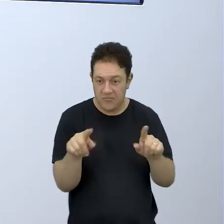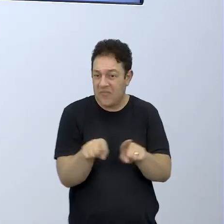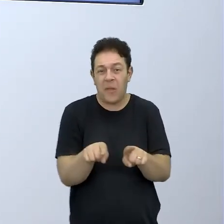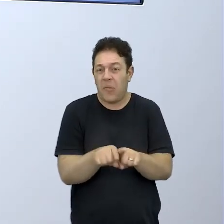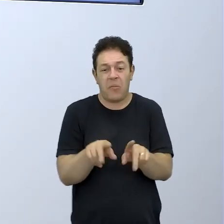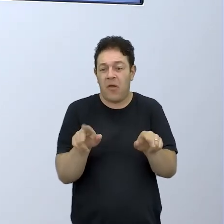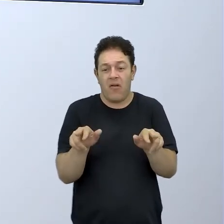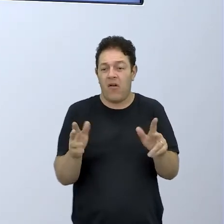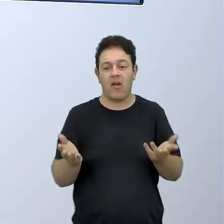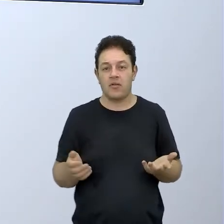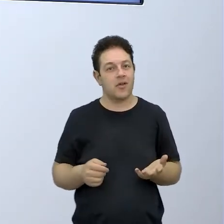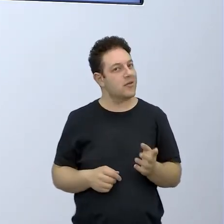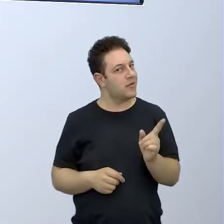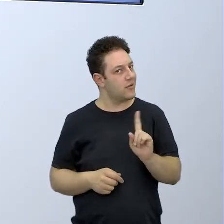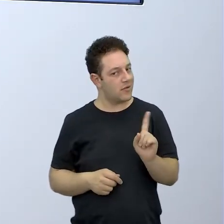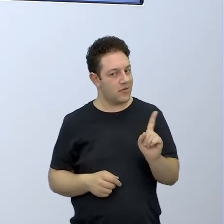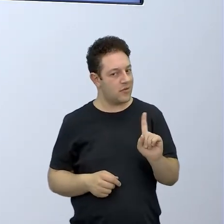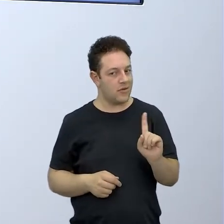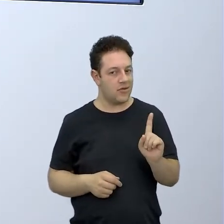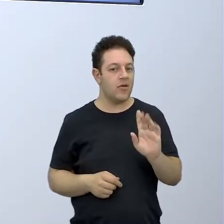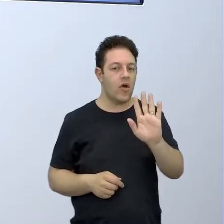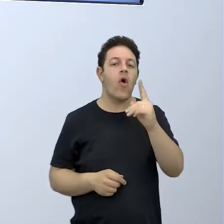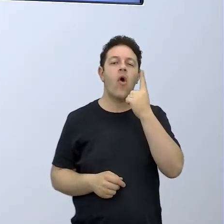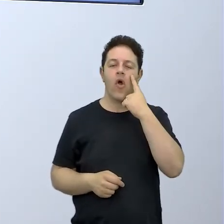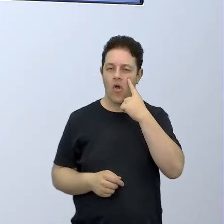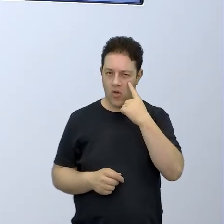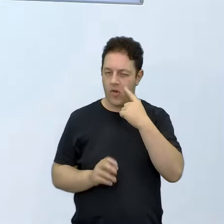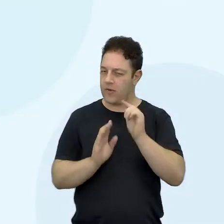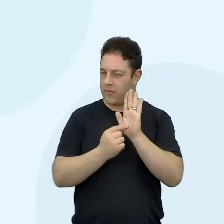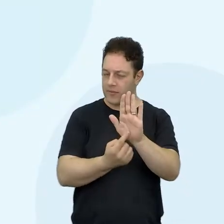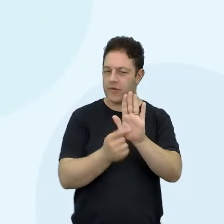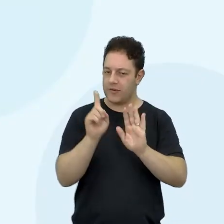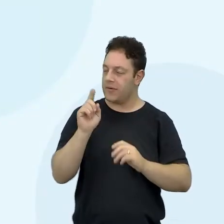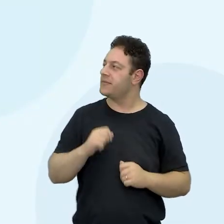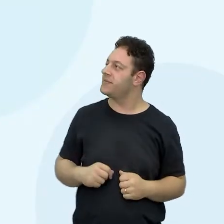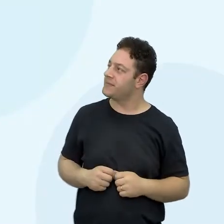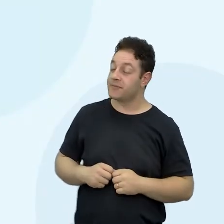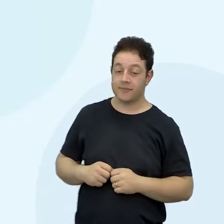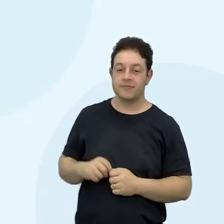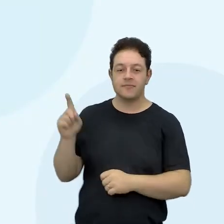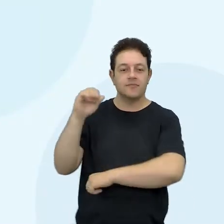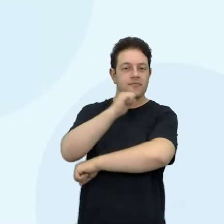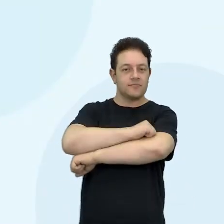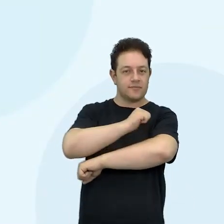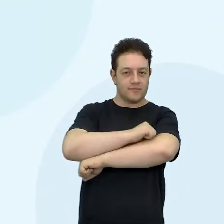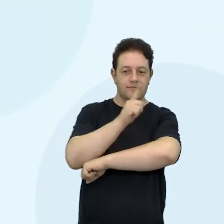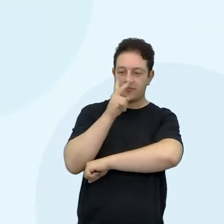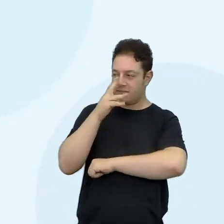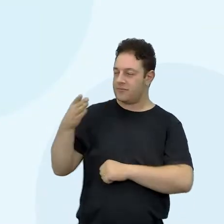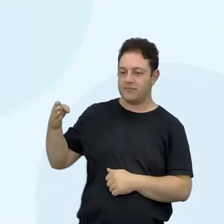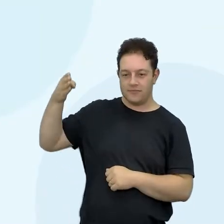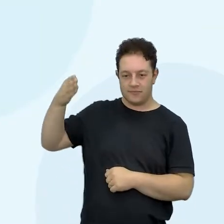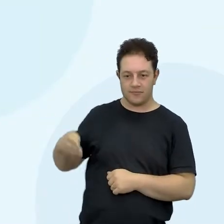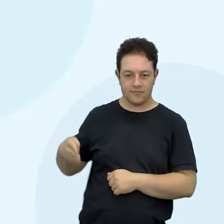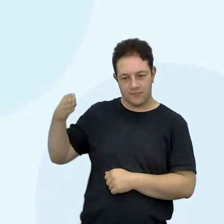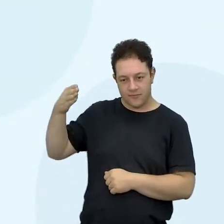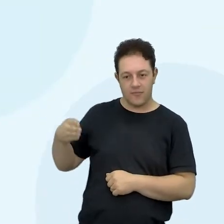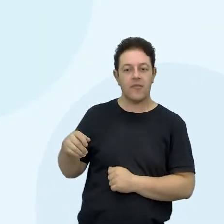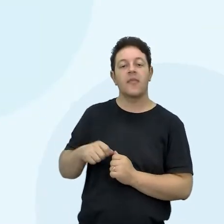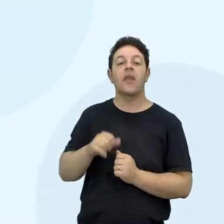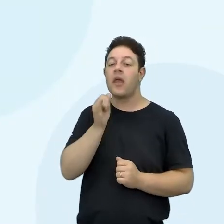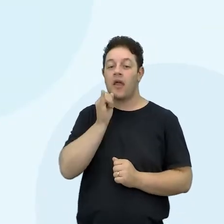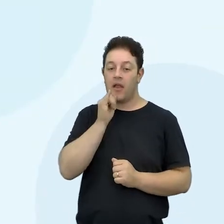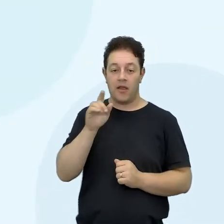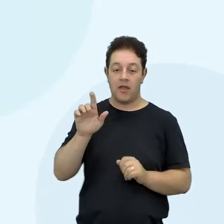mesma. Não é bem assim. Olha só o que eu separei para você aqui. Ó. Na nossa janela lateral, quando eu reduzo